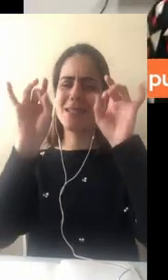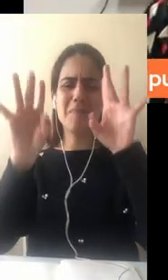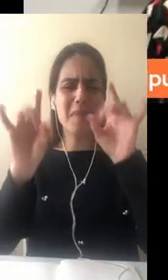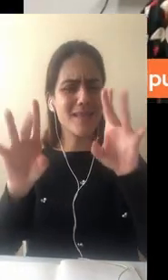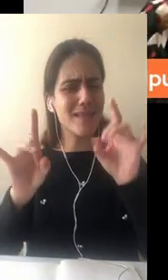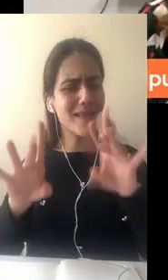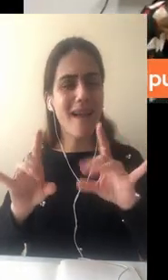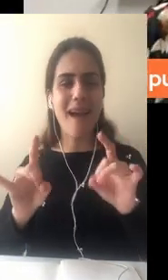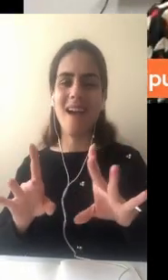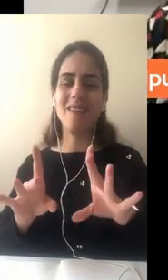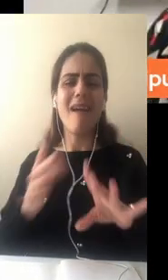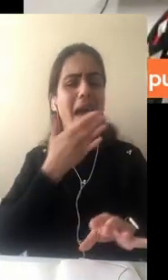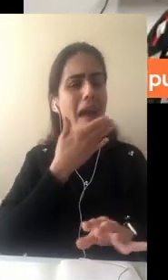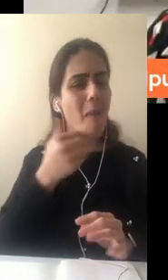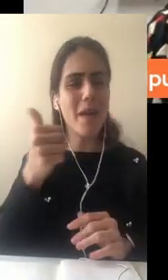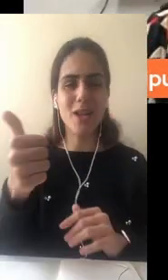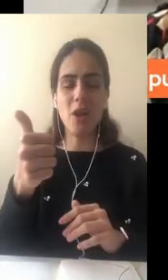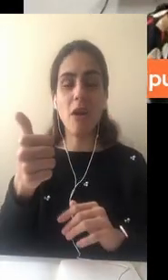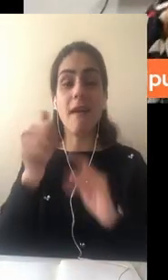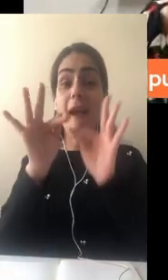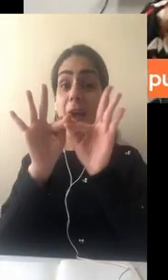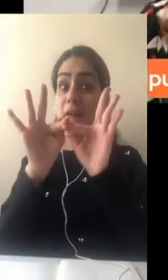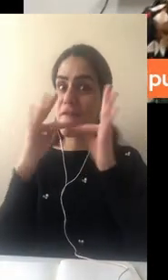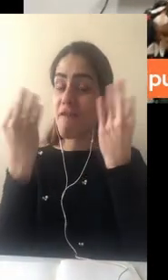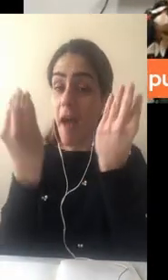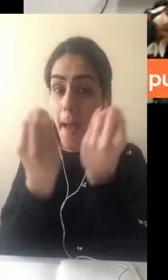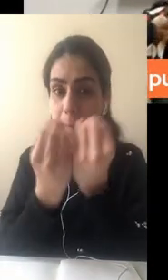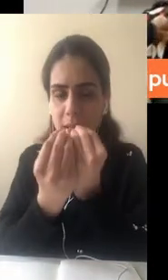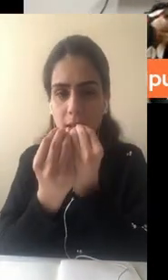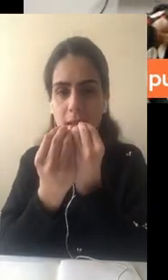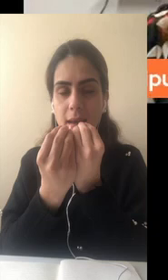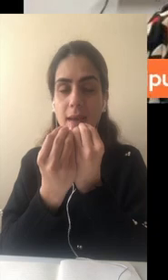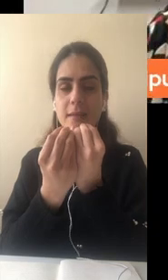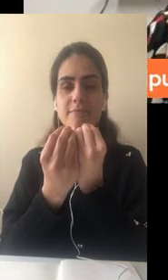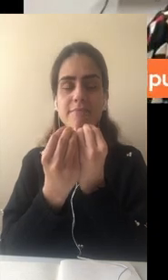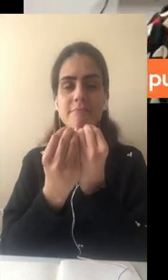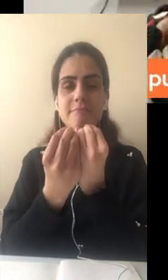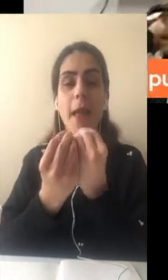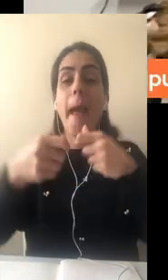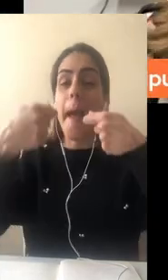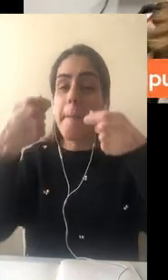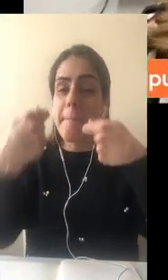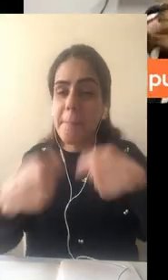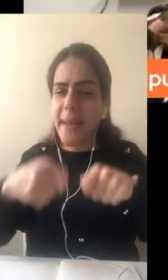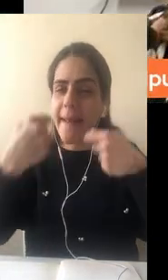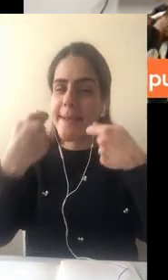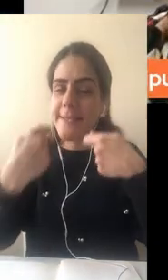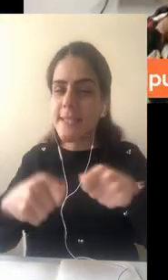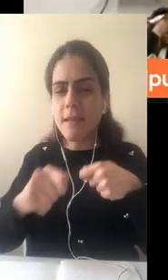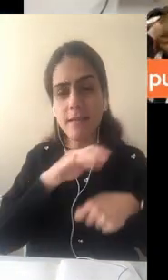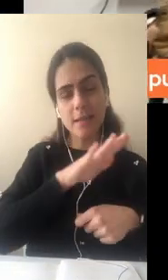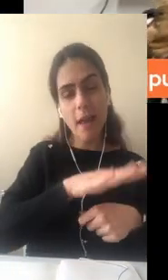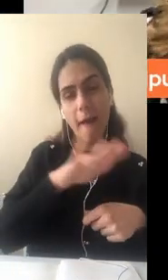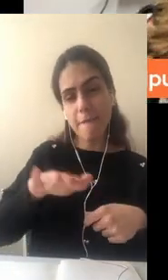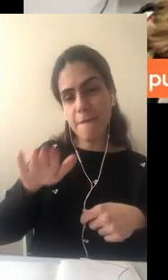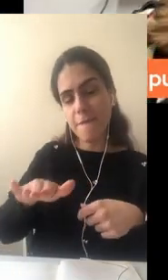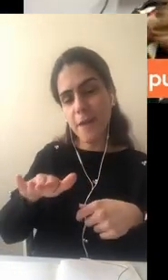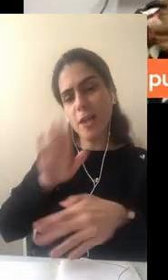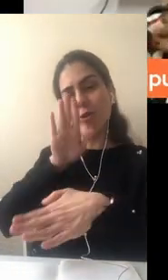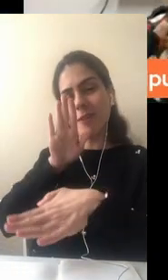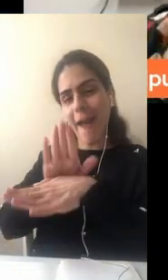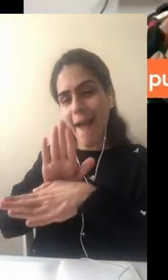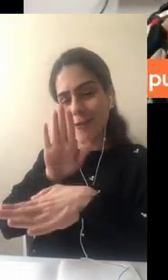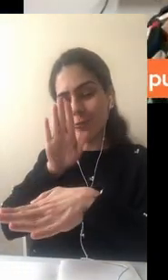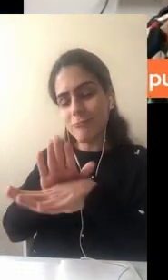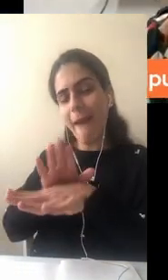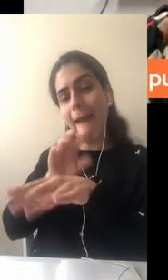muito temor, eu sei disso. Então, assim, não deixe, família, não deixem de investir na vida dos seus filhos. Essa